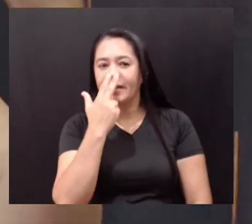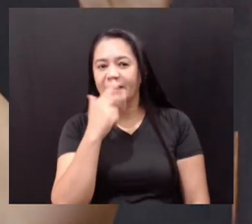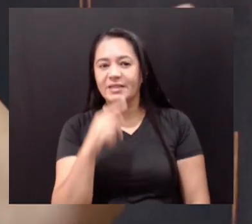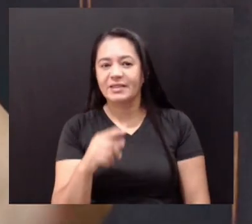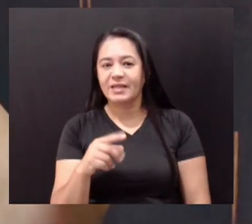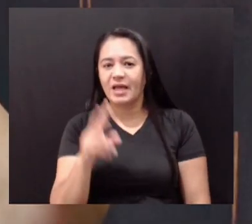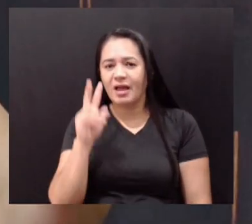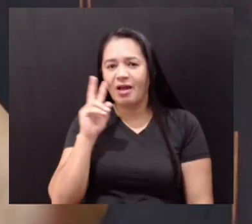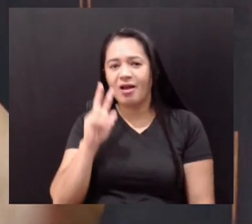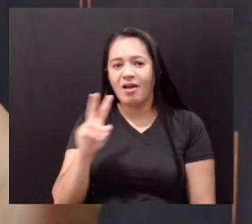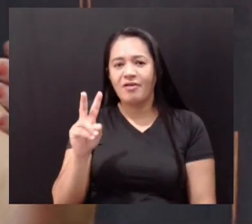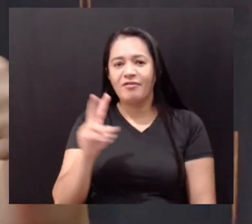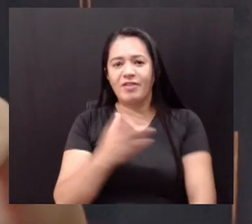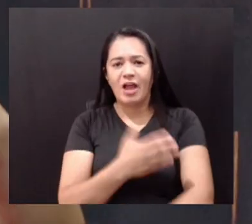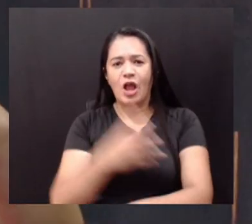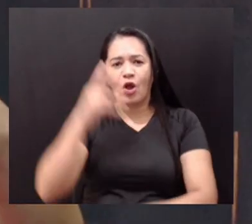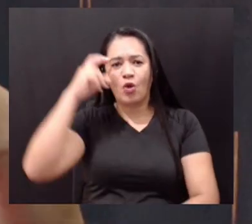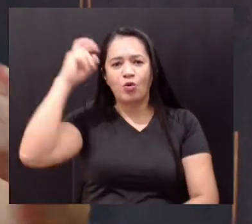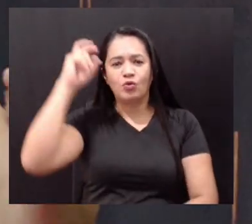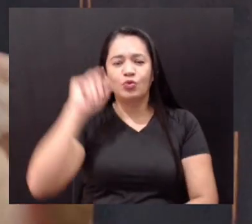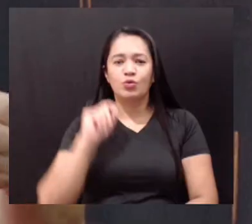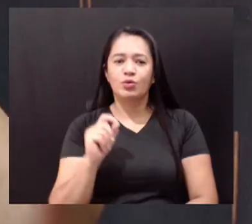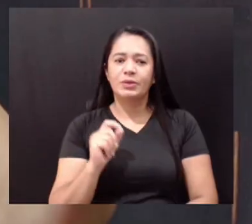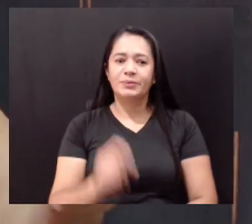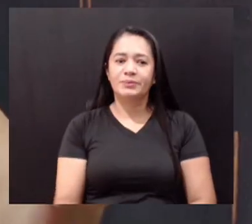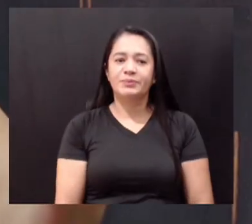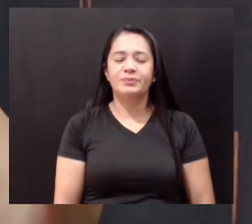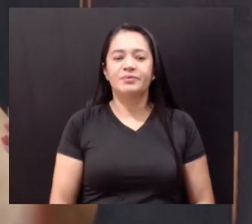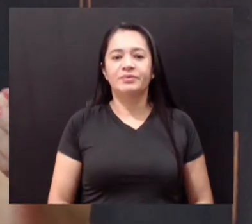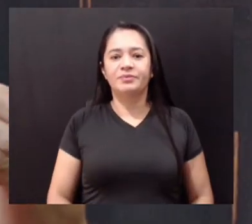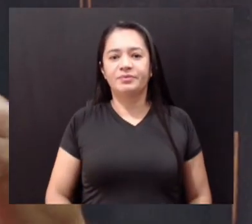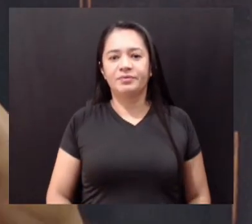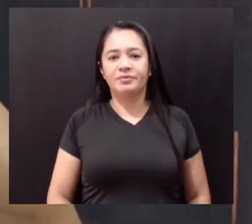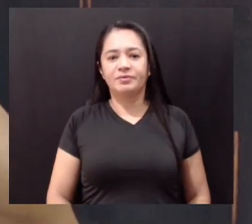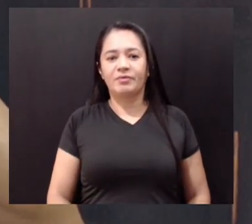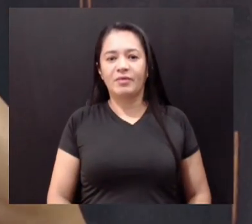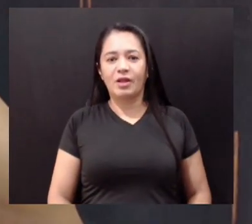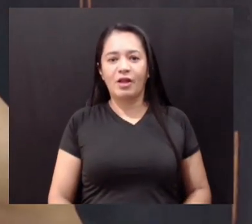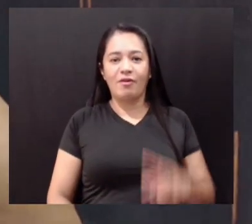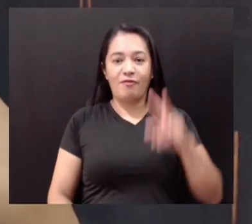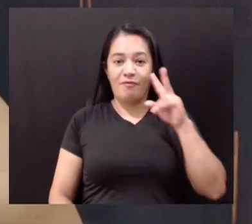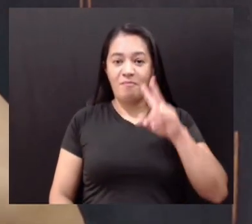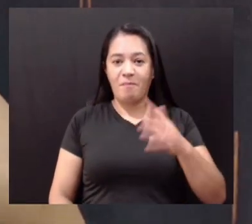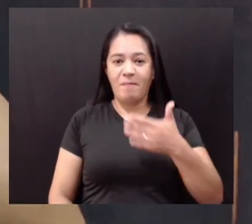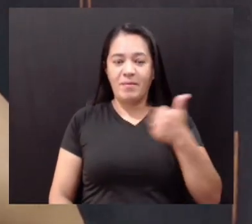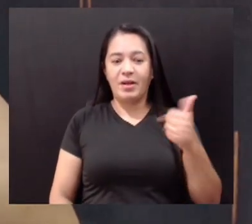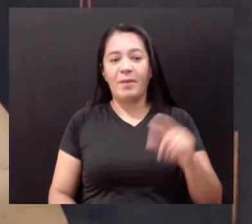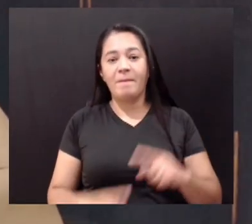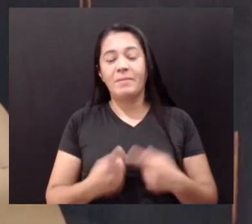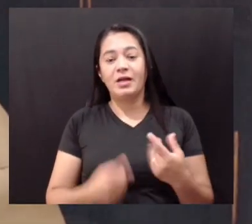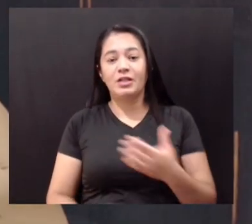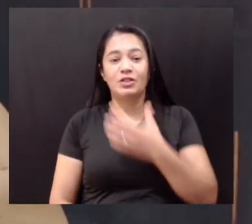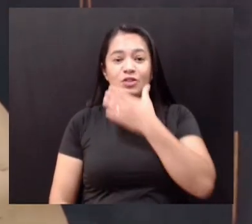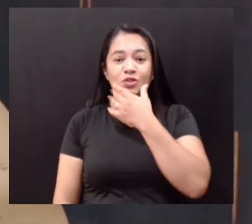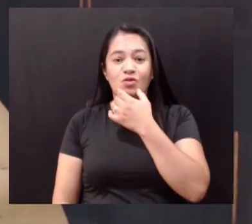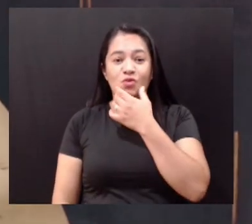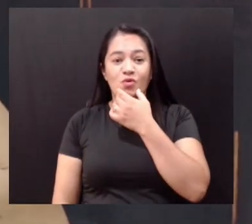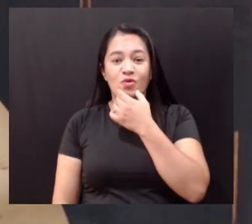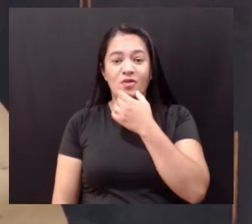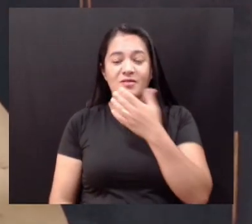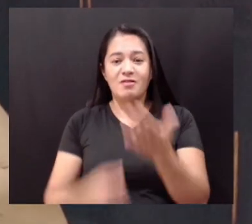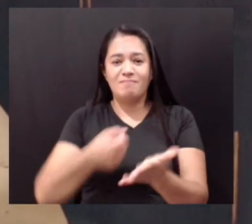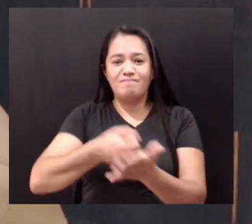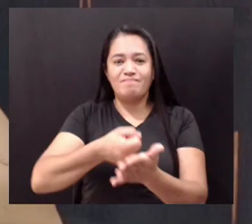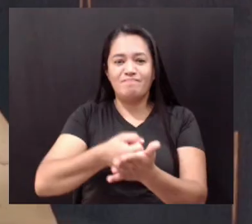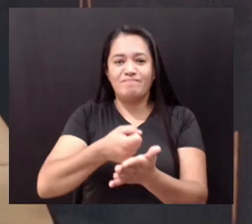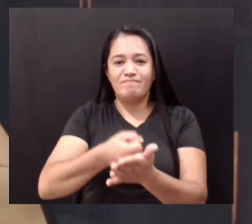cultura, a sociedade vê isso com melhor olhos, vamos dizer assim. Agora, para o homem, eu acho que existe uma cobrança maior social